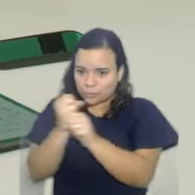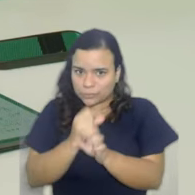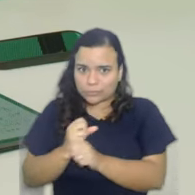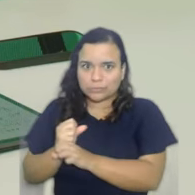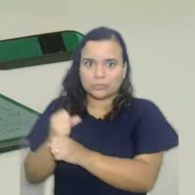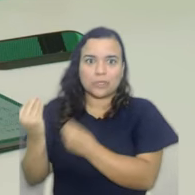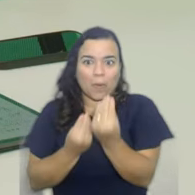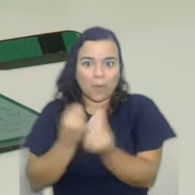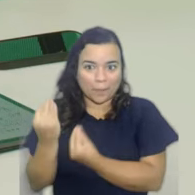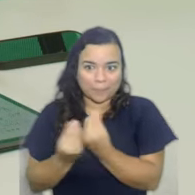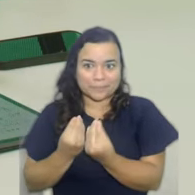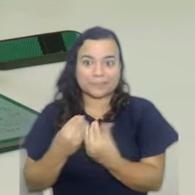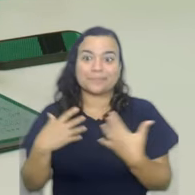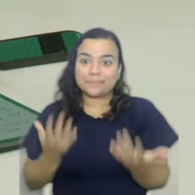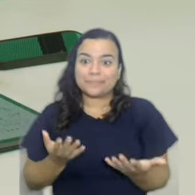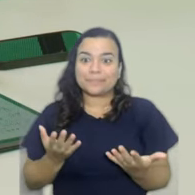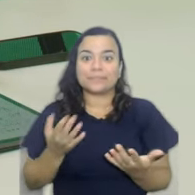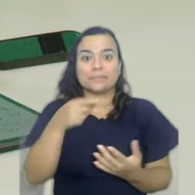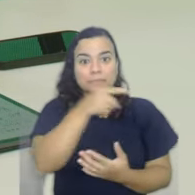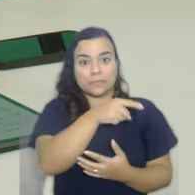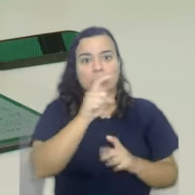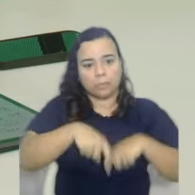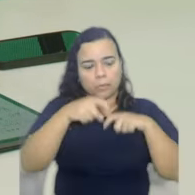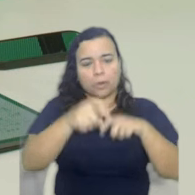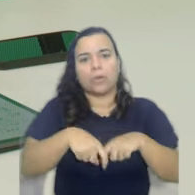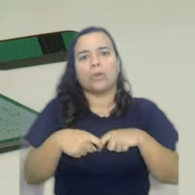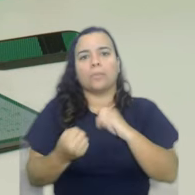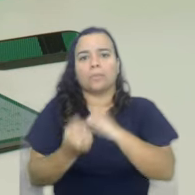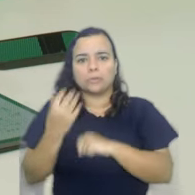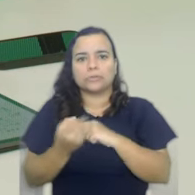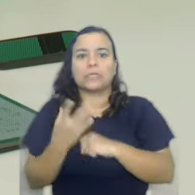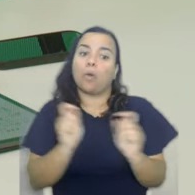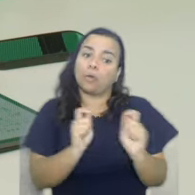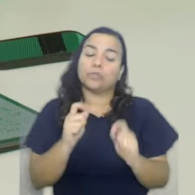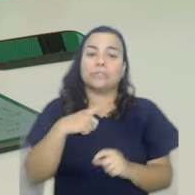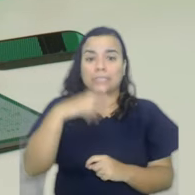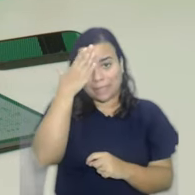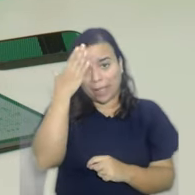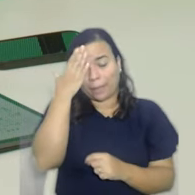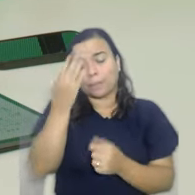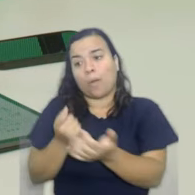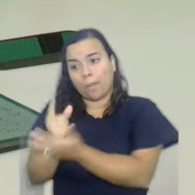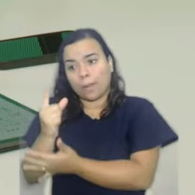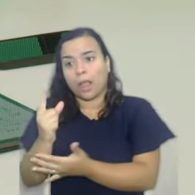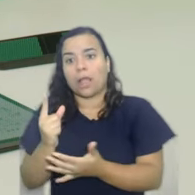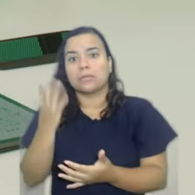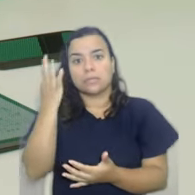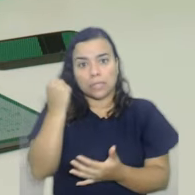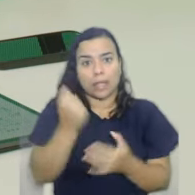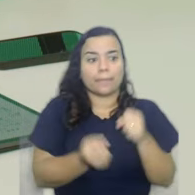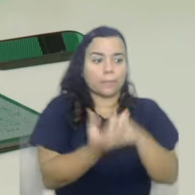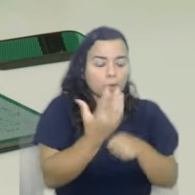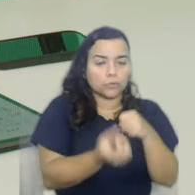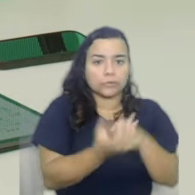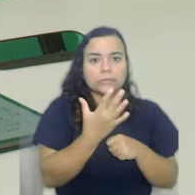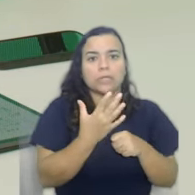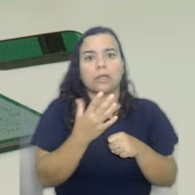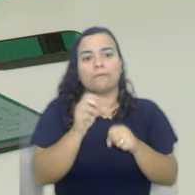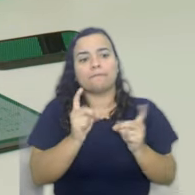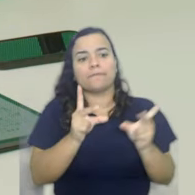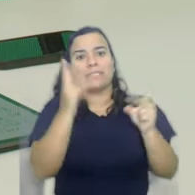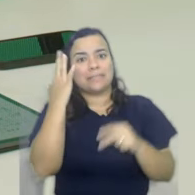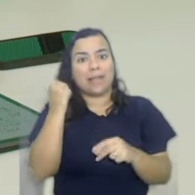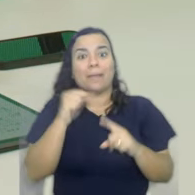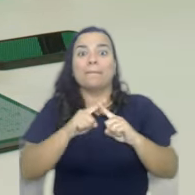rural ele não tem controle ele tem controle ele sabe comprar sabe produzir sabe vender mas ele não tem geralmente o